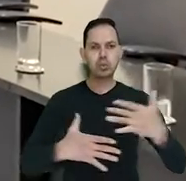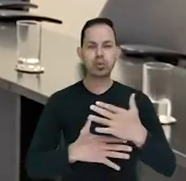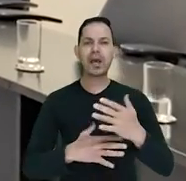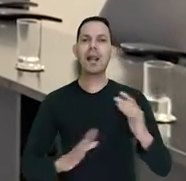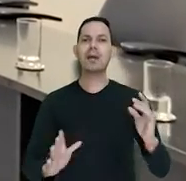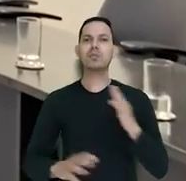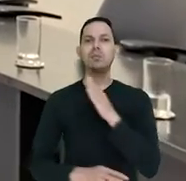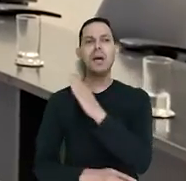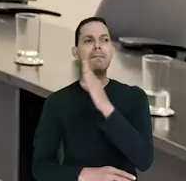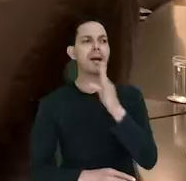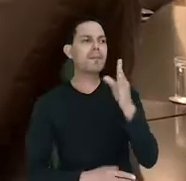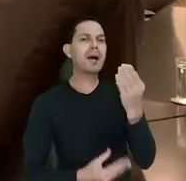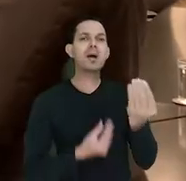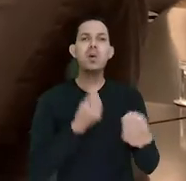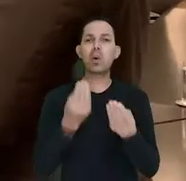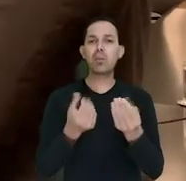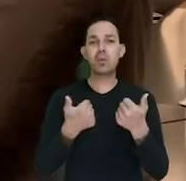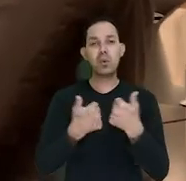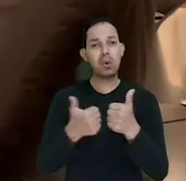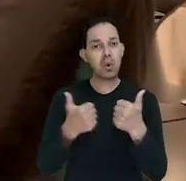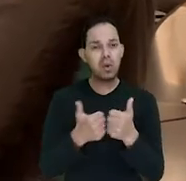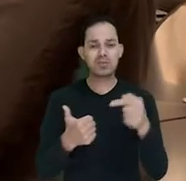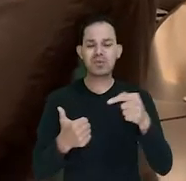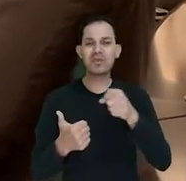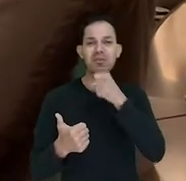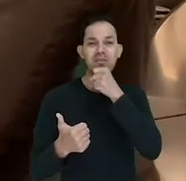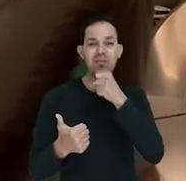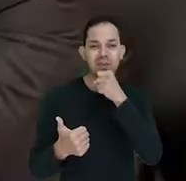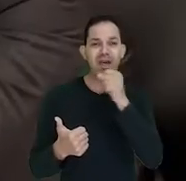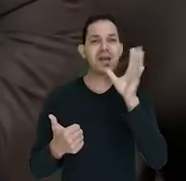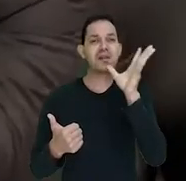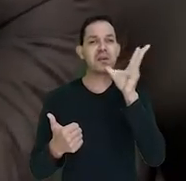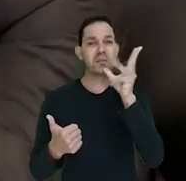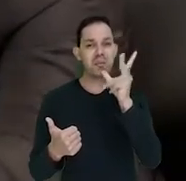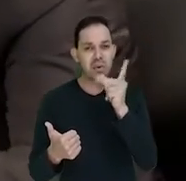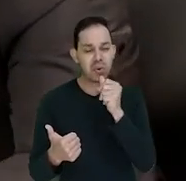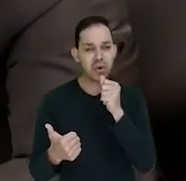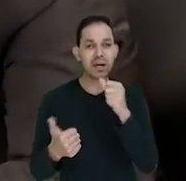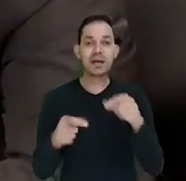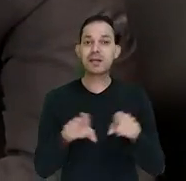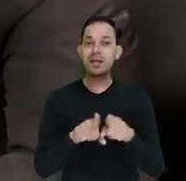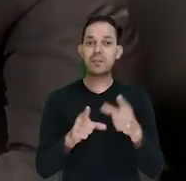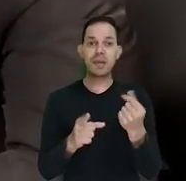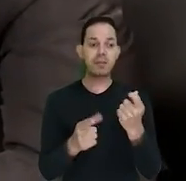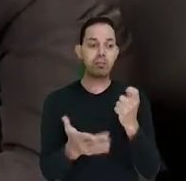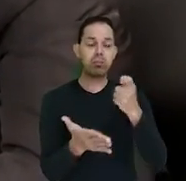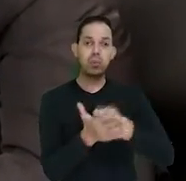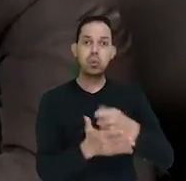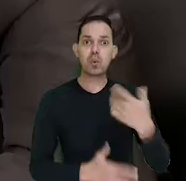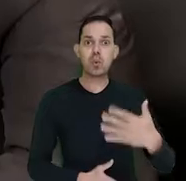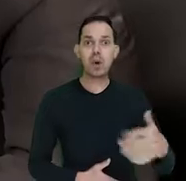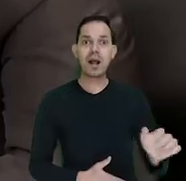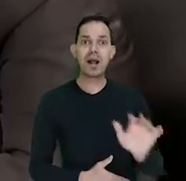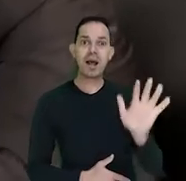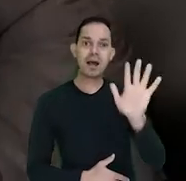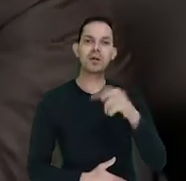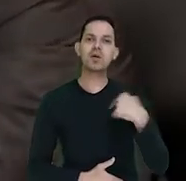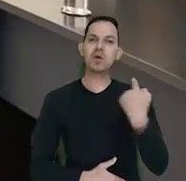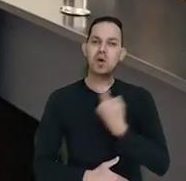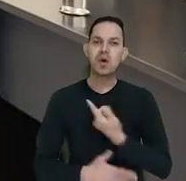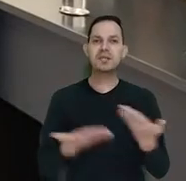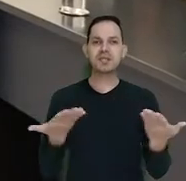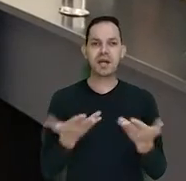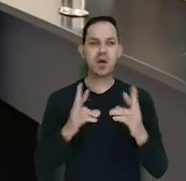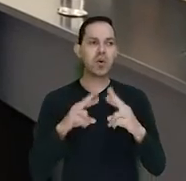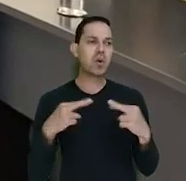vir no sistema de transporte. E ônibus velhos, horários que não são cumpridos e passagem de preço muito alto. E nós estamos